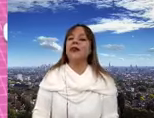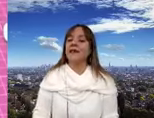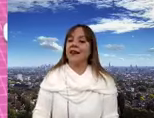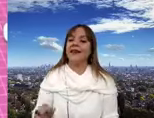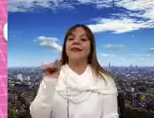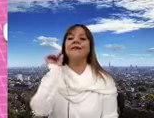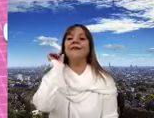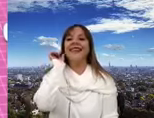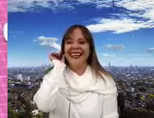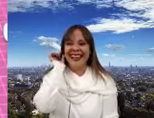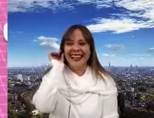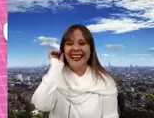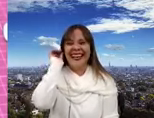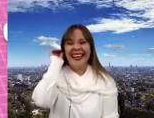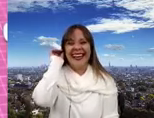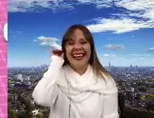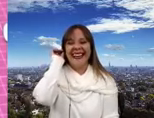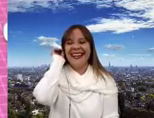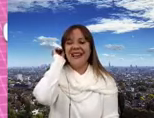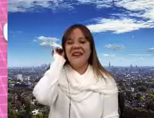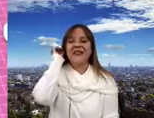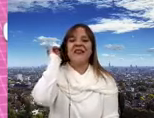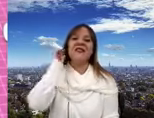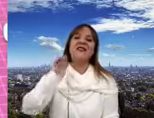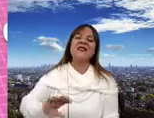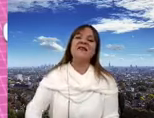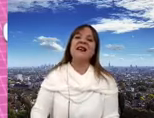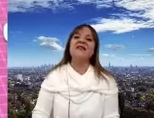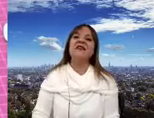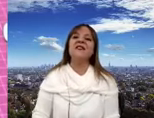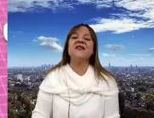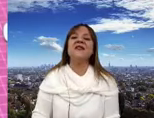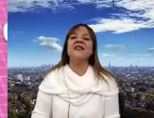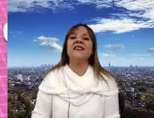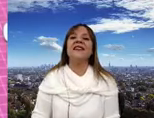certa. Oh. Concurso maravilhoso, viu?